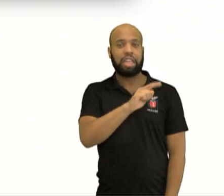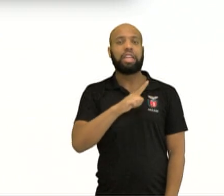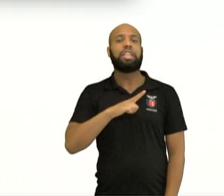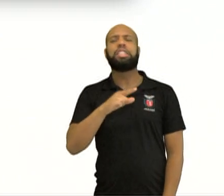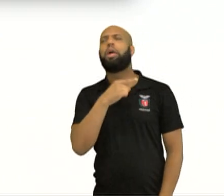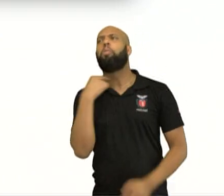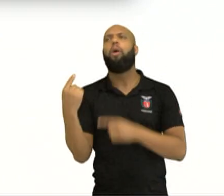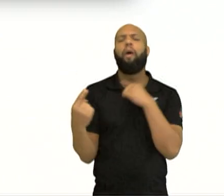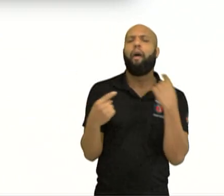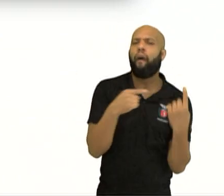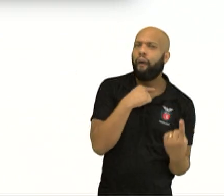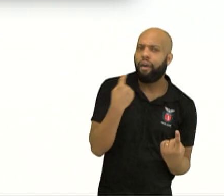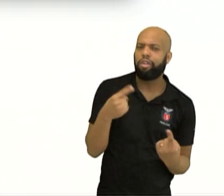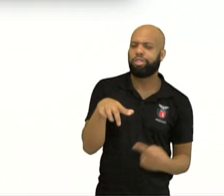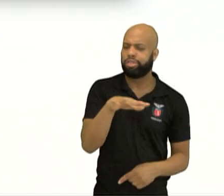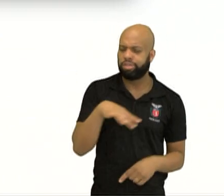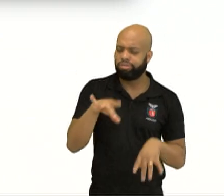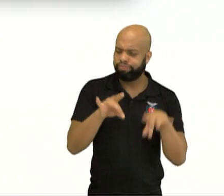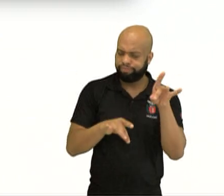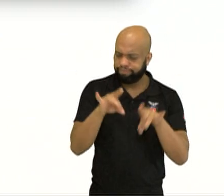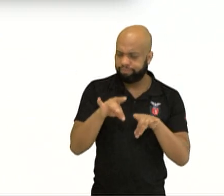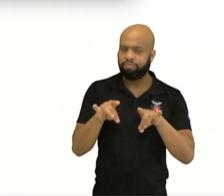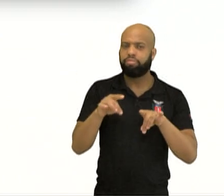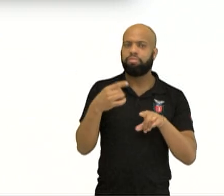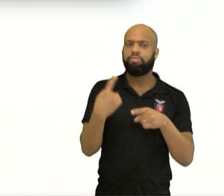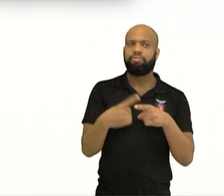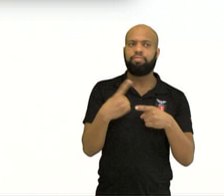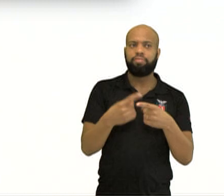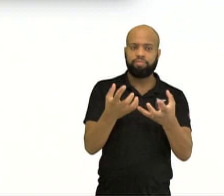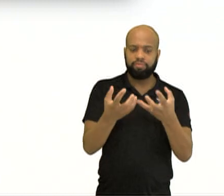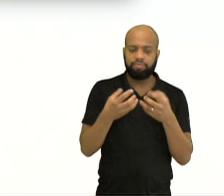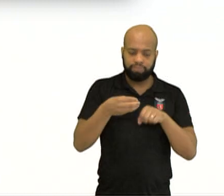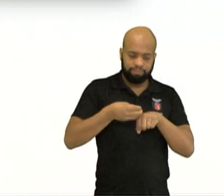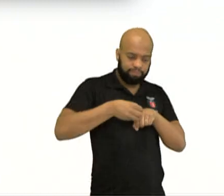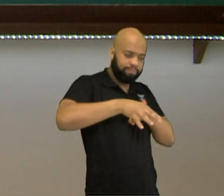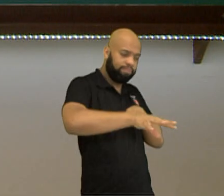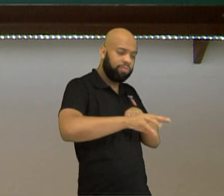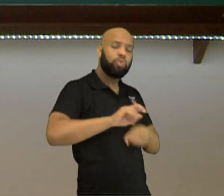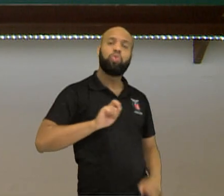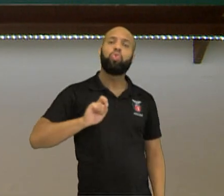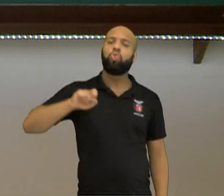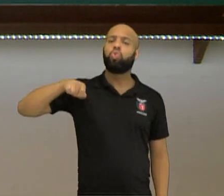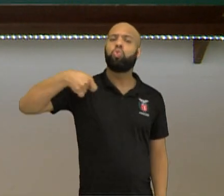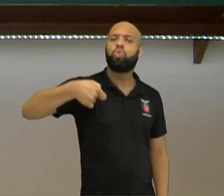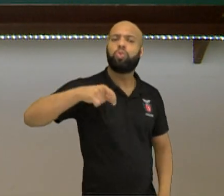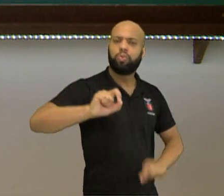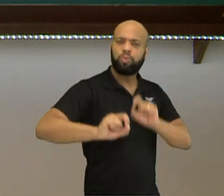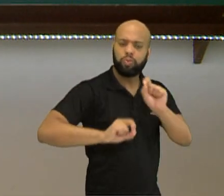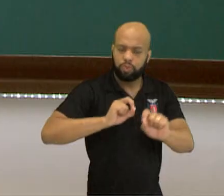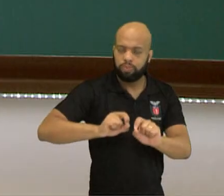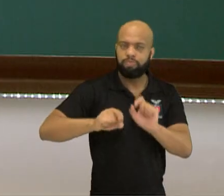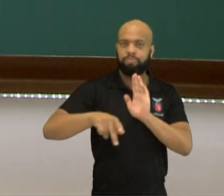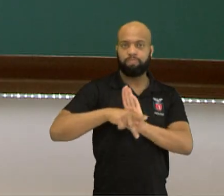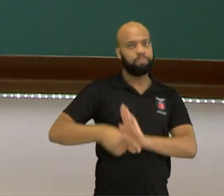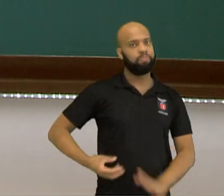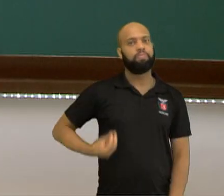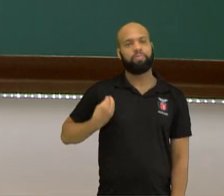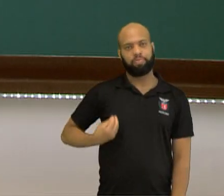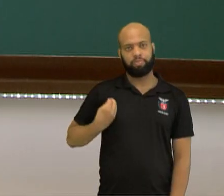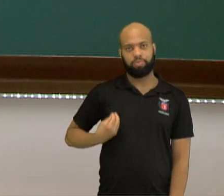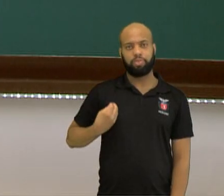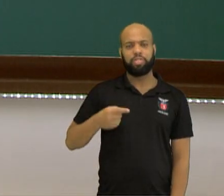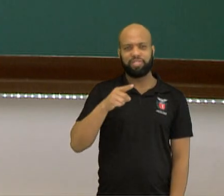ali, né? Então, era para realmente ensinar, trazer ensinamentos, né, para as pessoas. Você